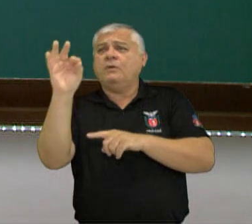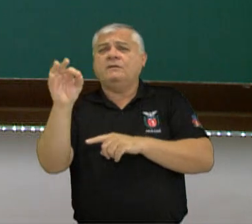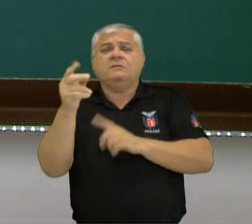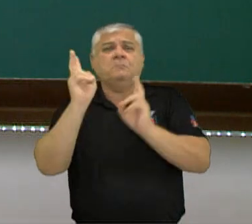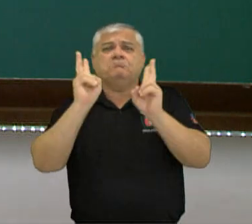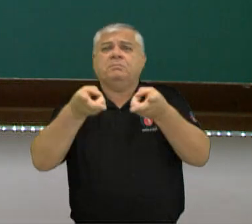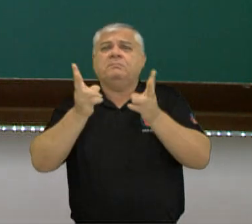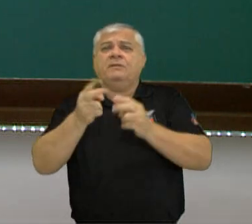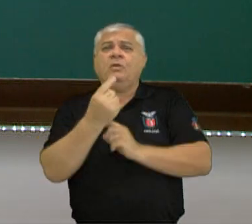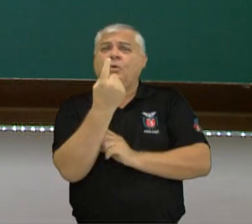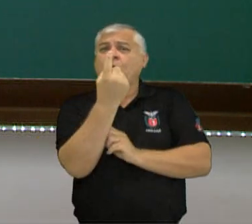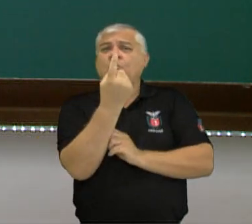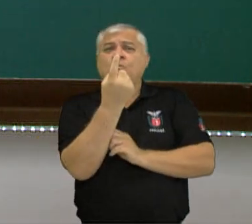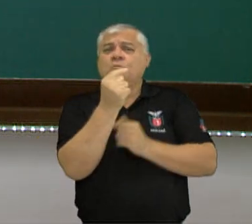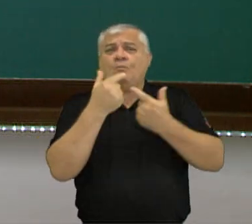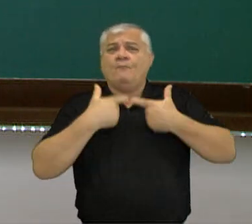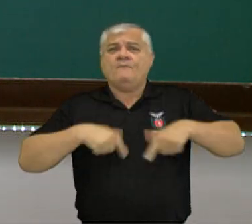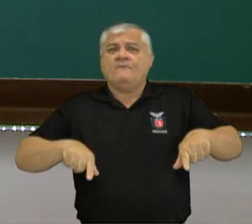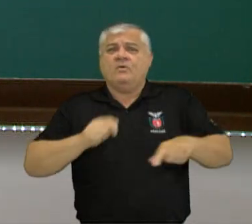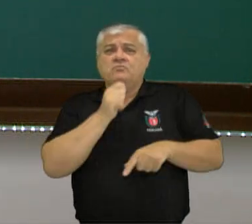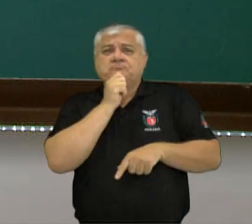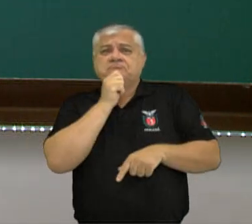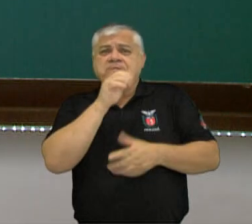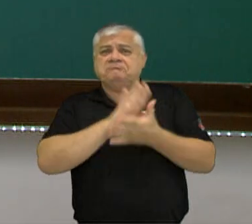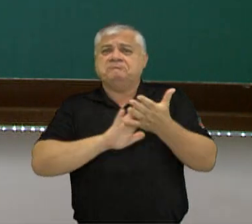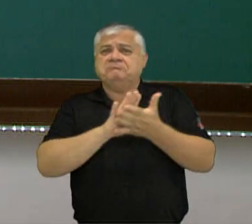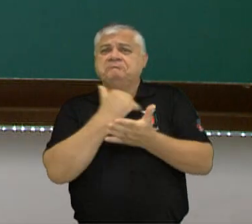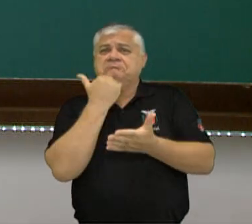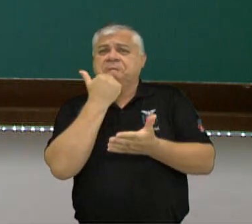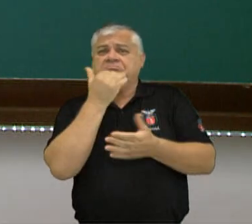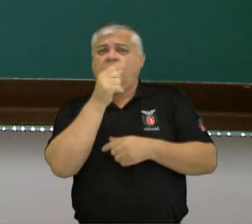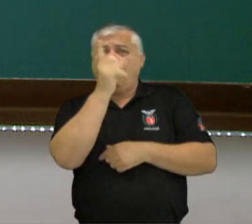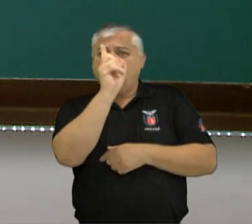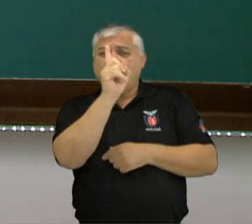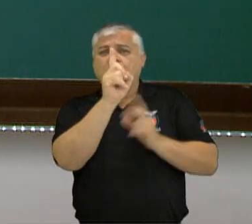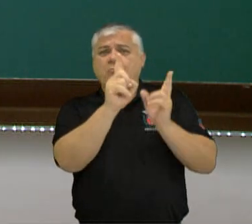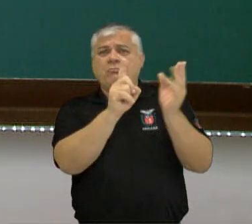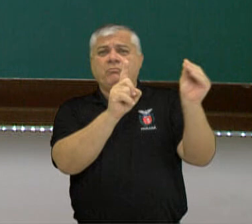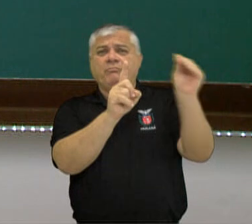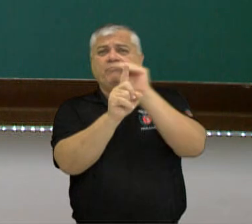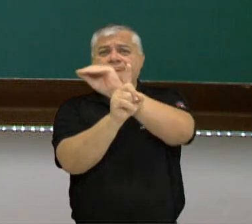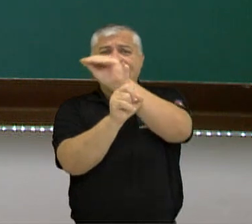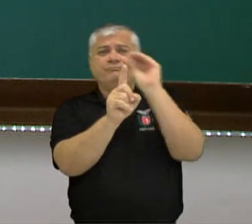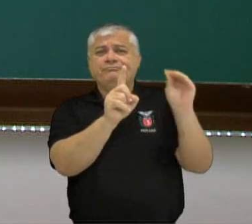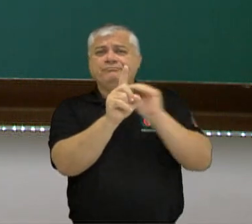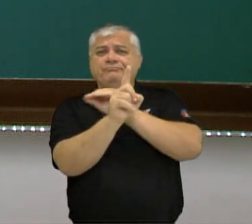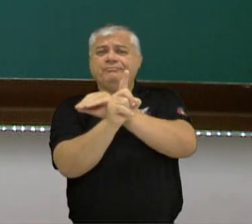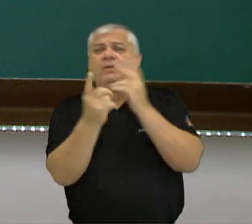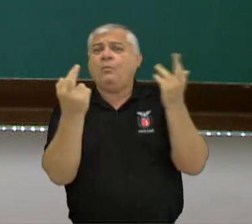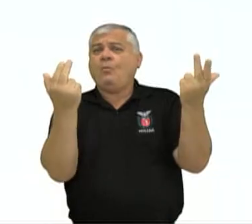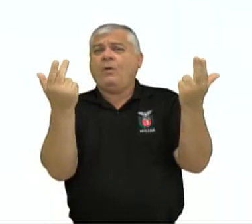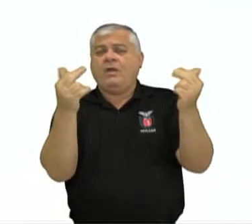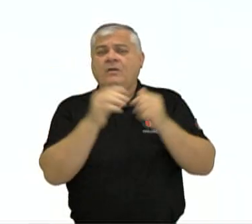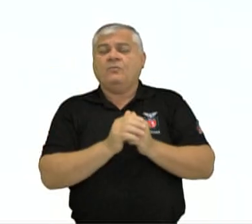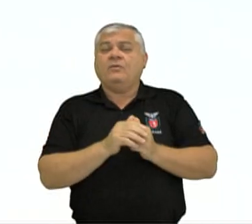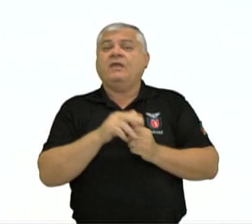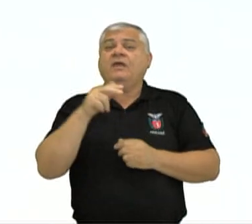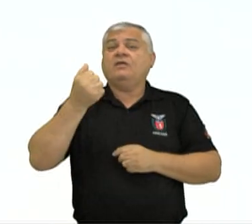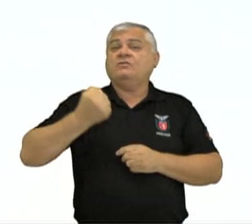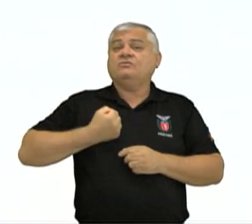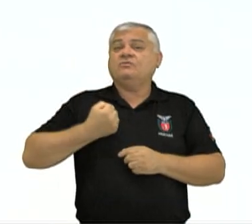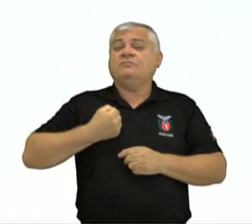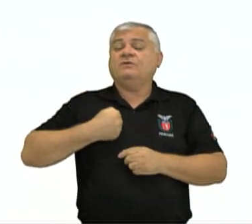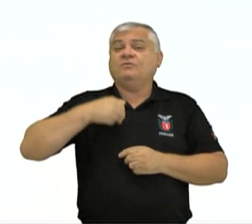sendo multiplicado, não importa o número que está sendo usado. Essa é a propriedade do elemento neutro. Ao multiplicarmos por 1,